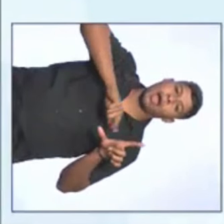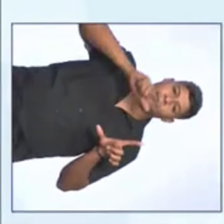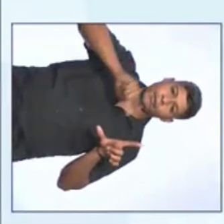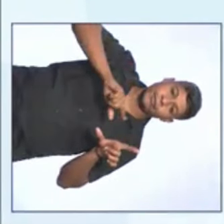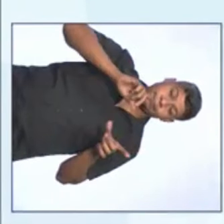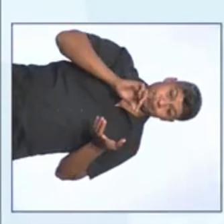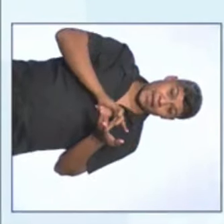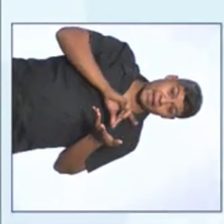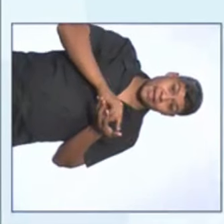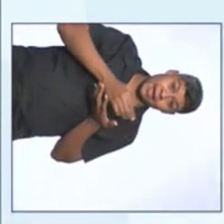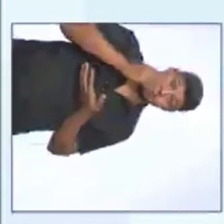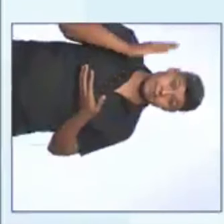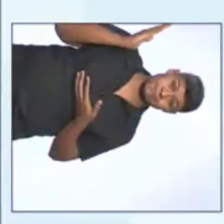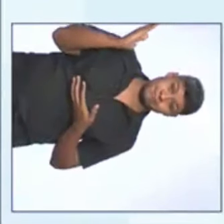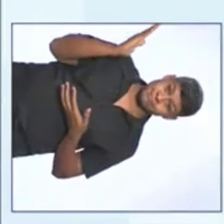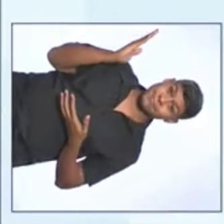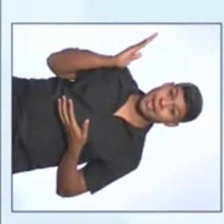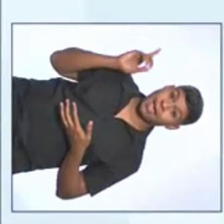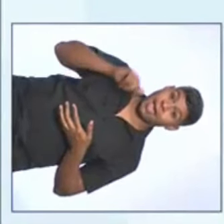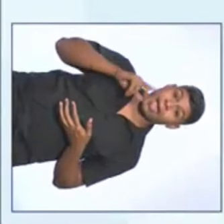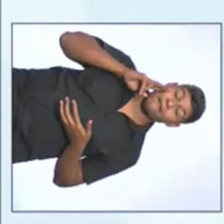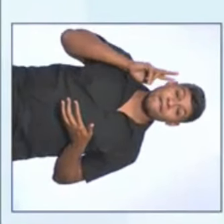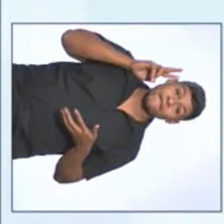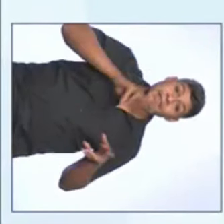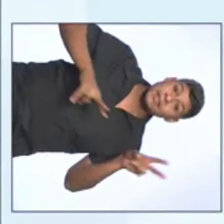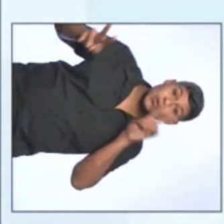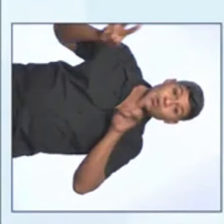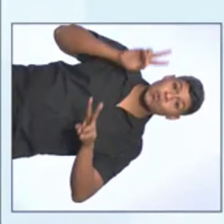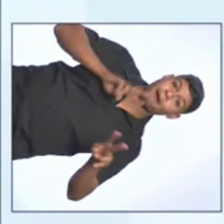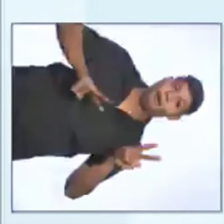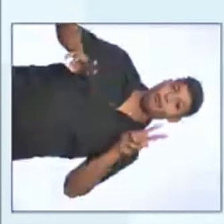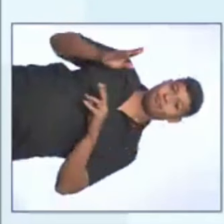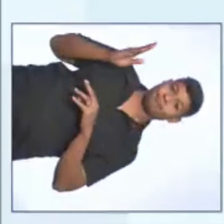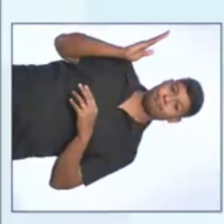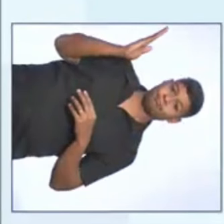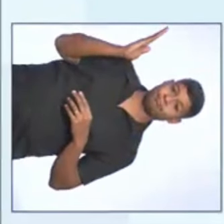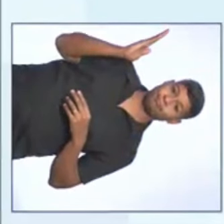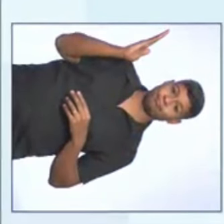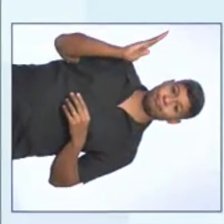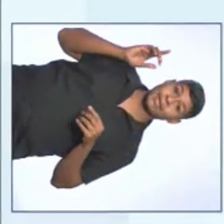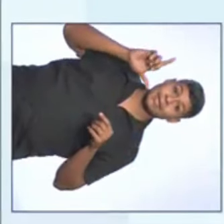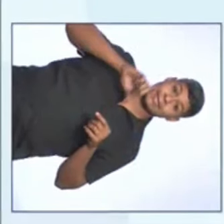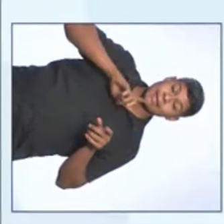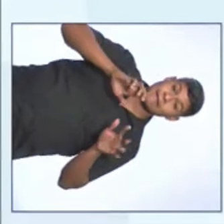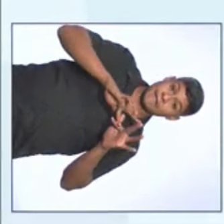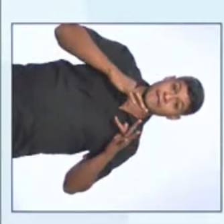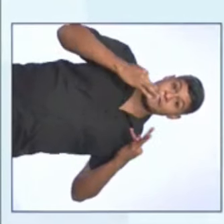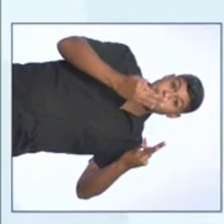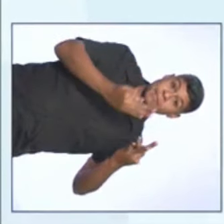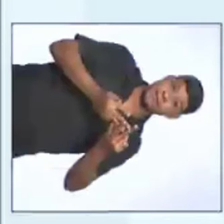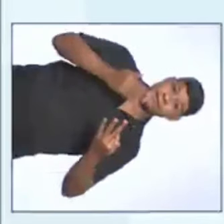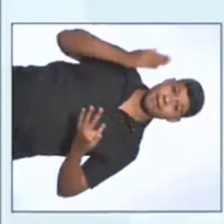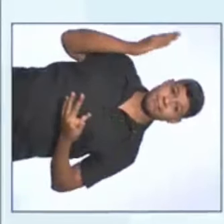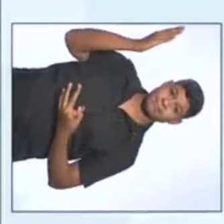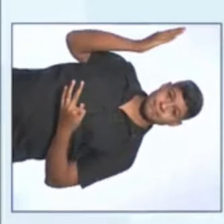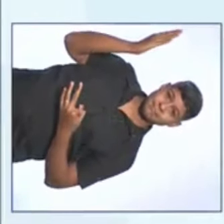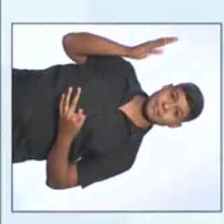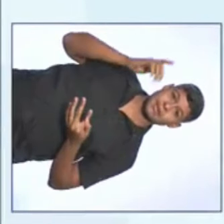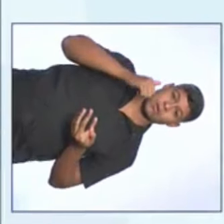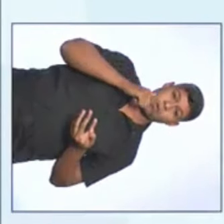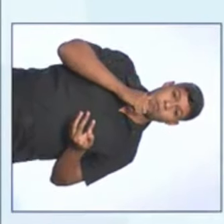verdade, ele é uma opção mais visual. Então, aí a gente tem os arranjos familiares, né? Com